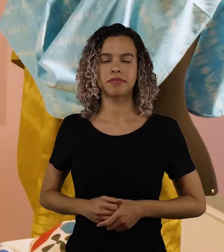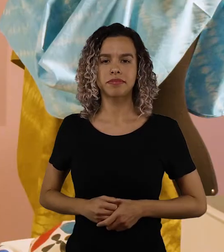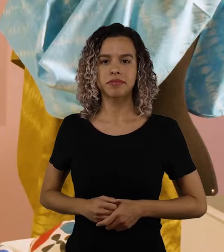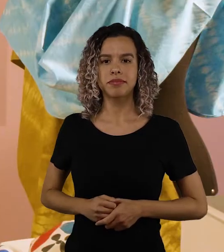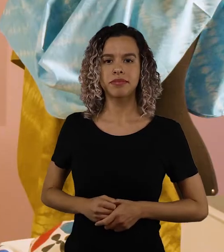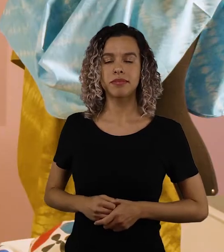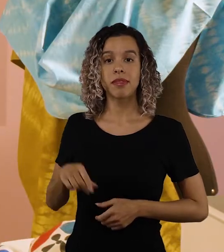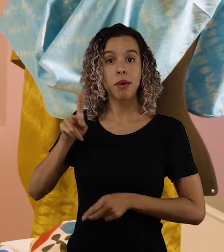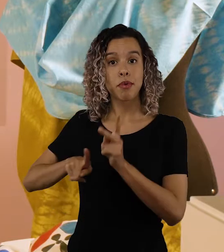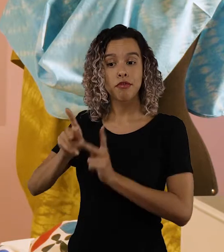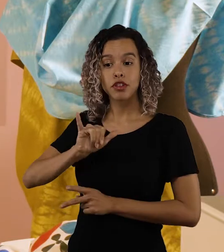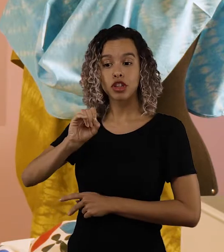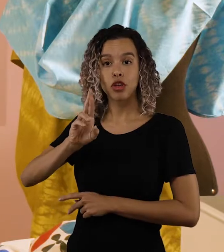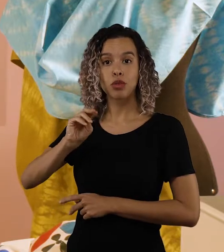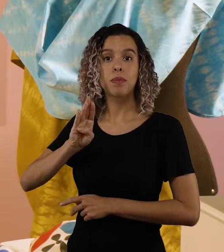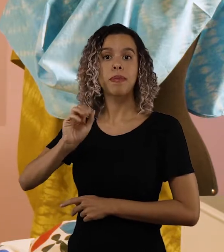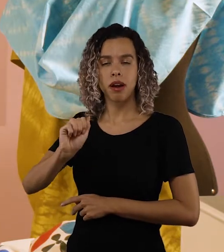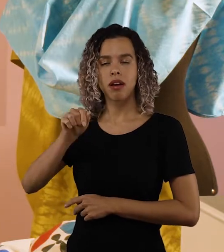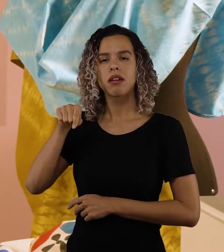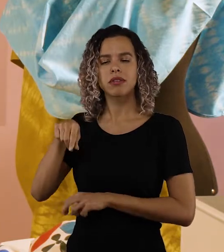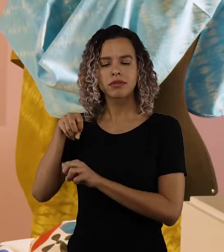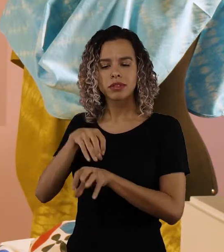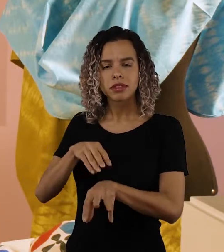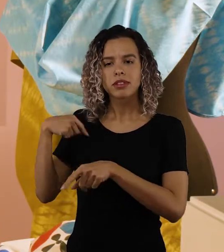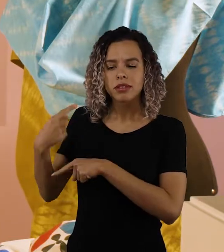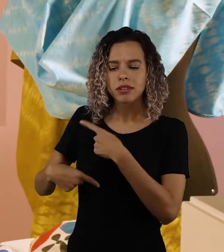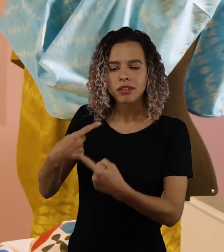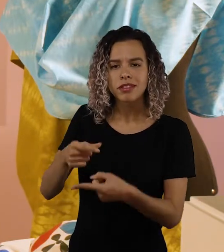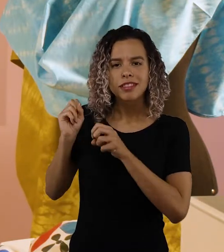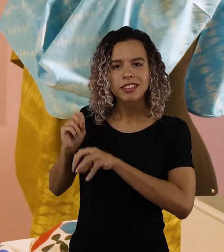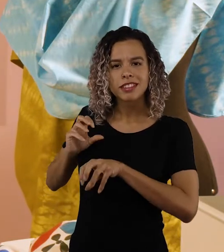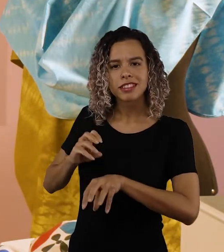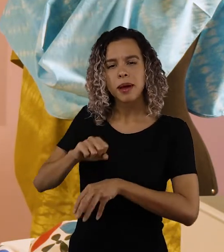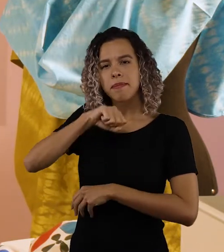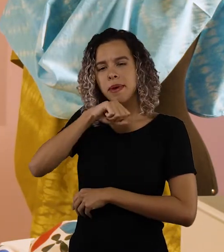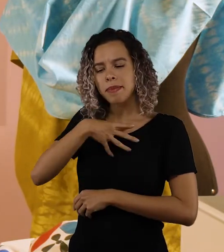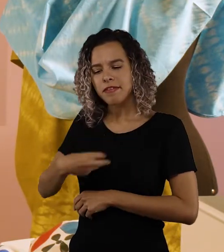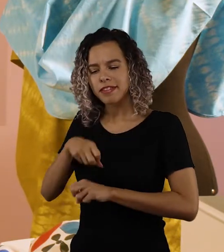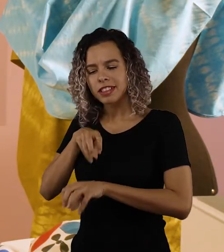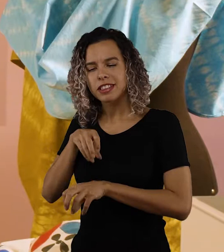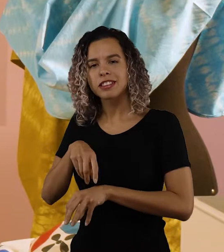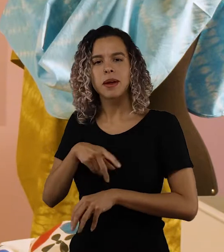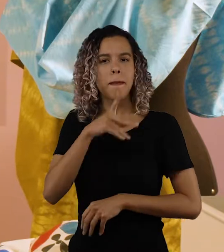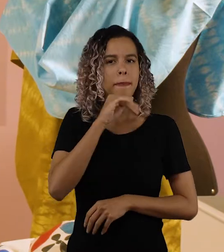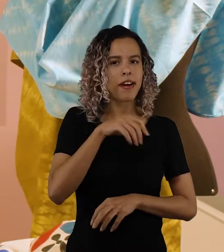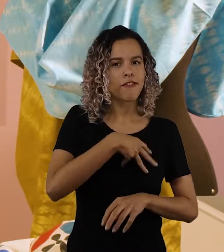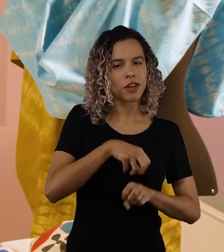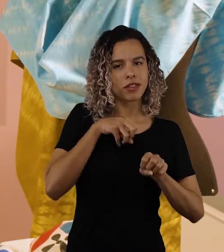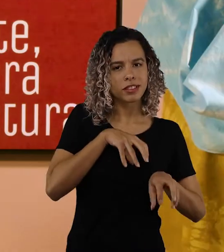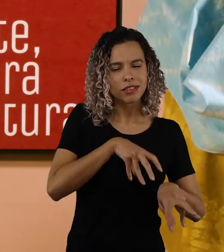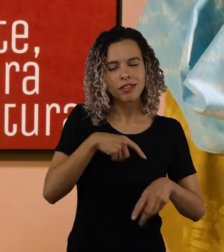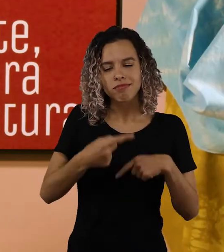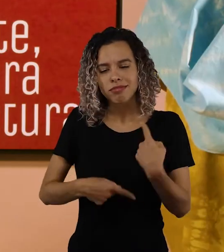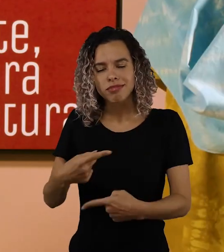forma. Entre os Yorubás, essa é uma tradição passada de geração em geração, de mães para filhas, de pais para